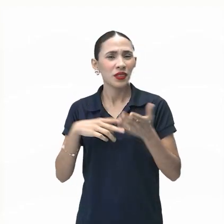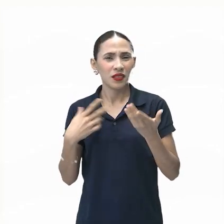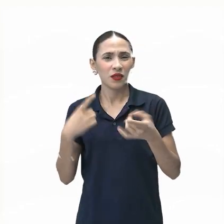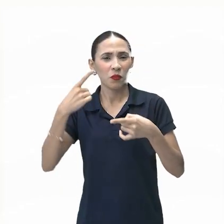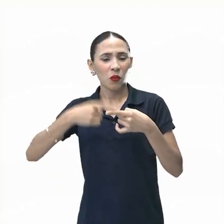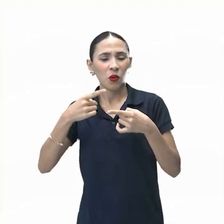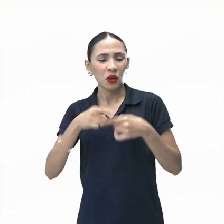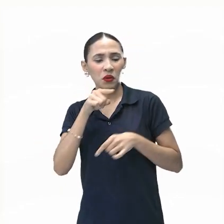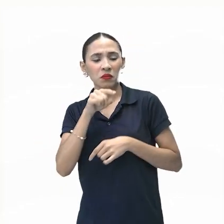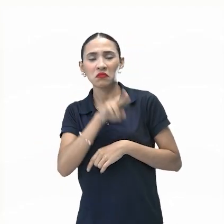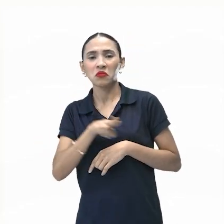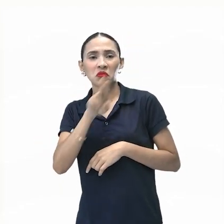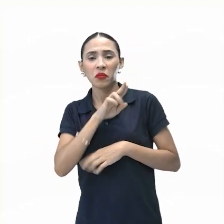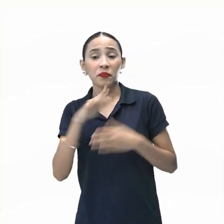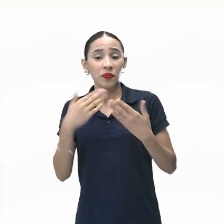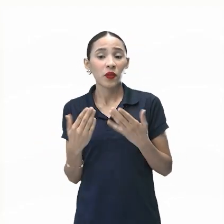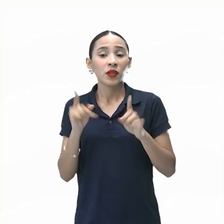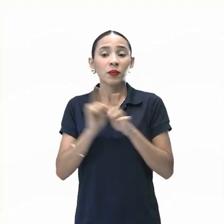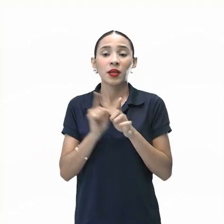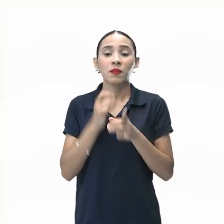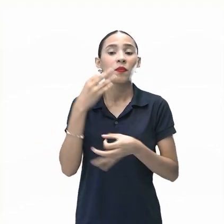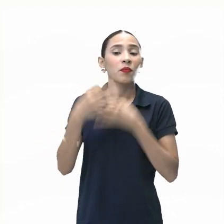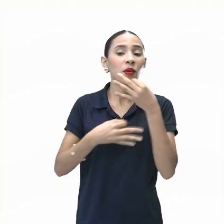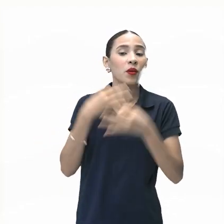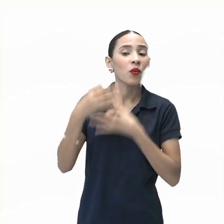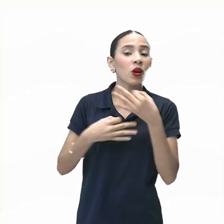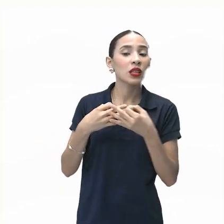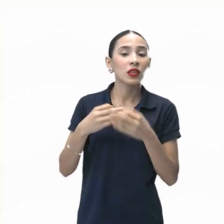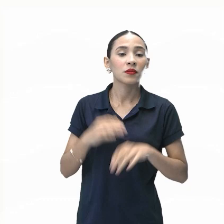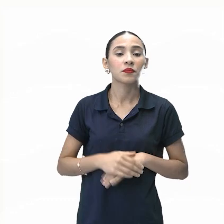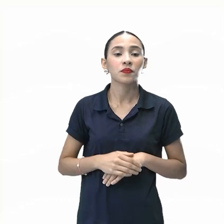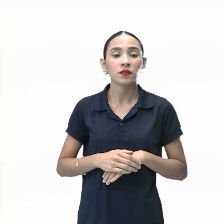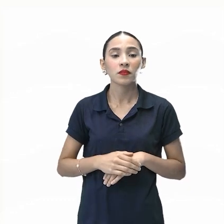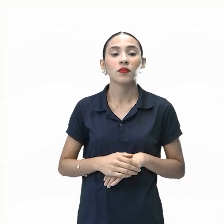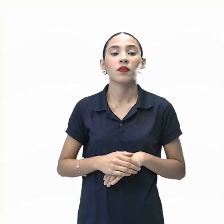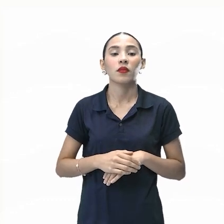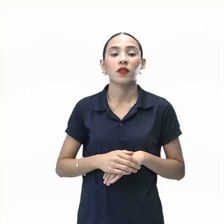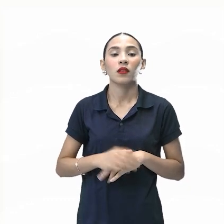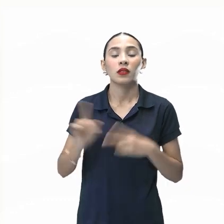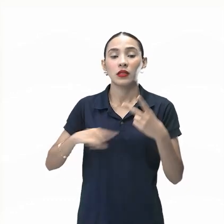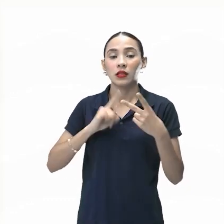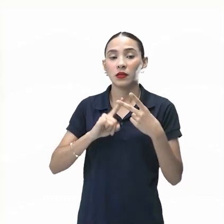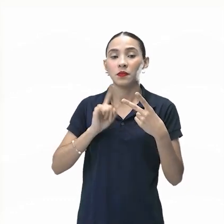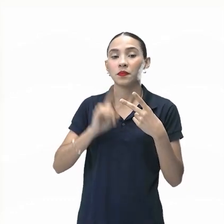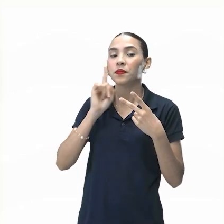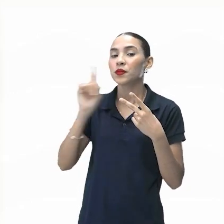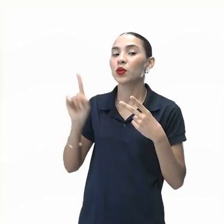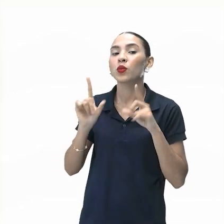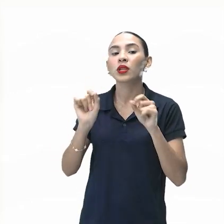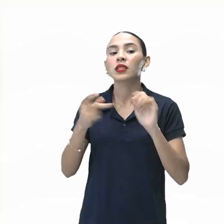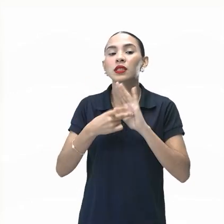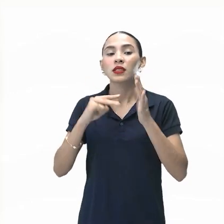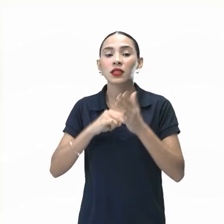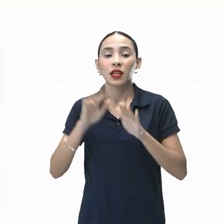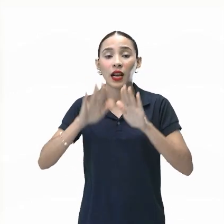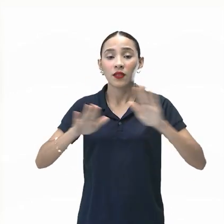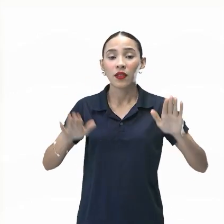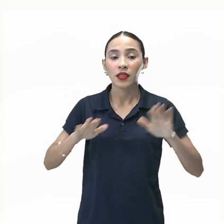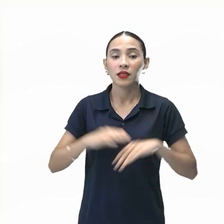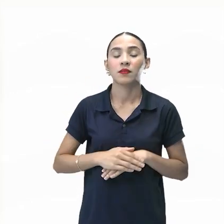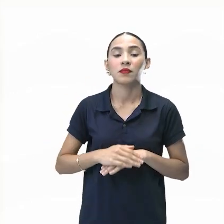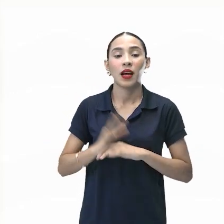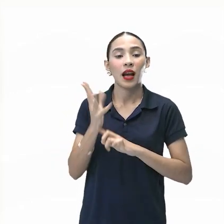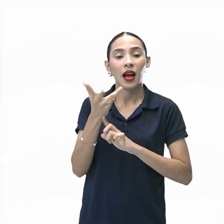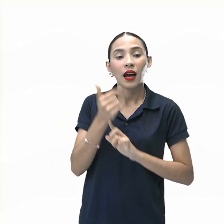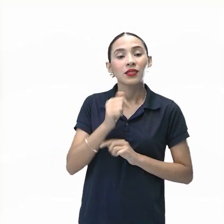ele utilizou isso. Então, são esses questionamentos, desmaterialização da arte. E o que seria? Muitas vezes, a